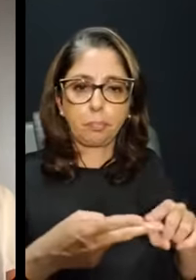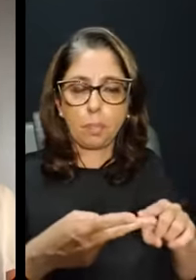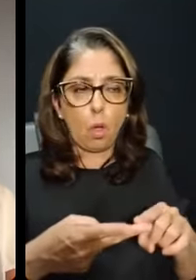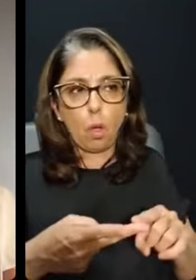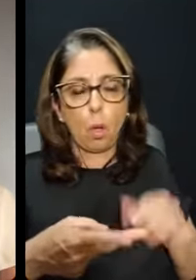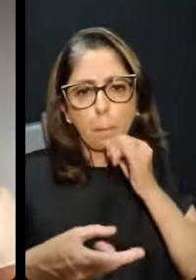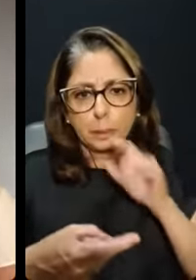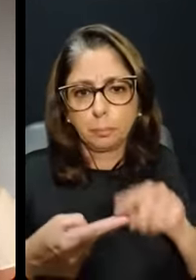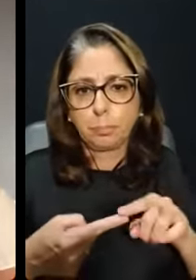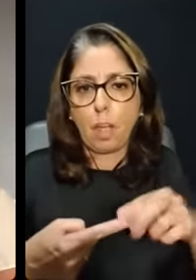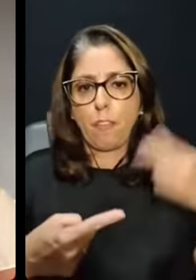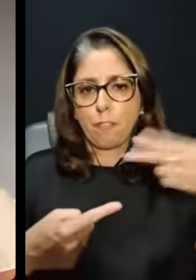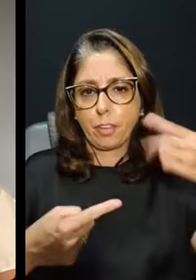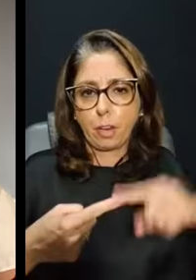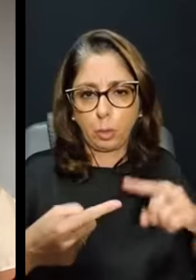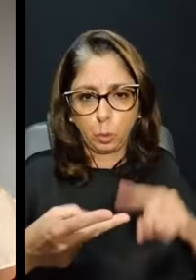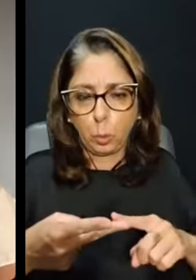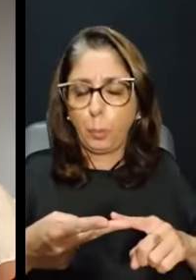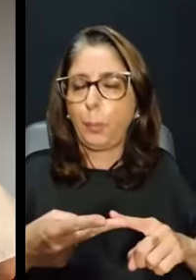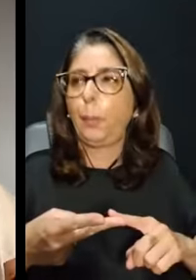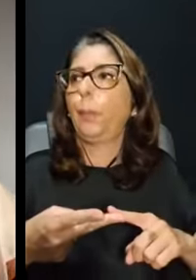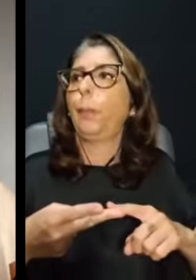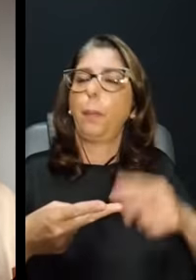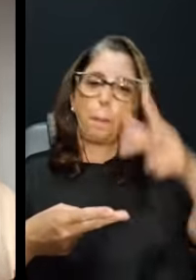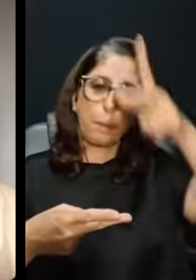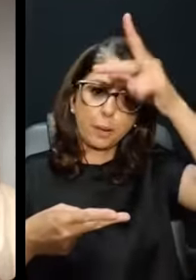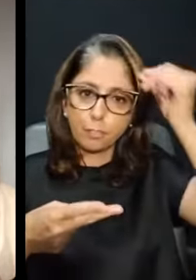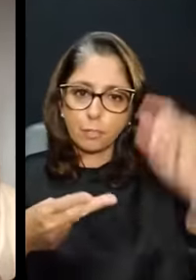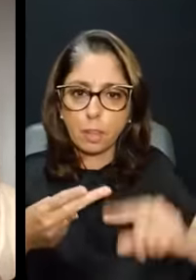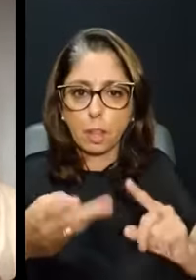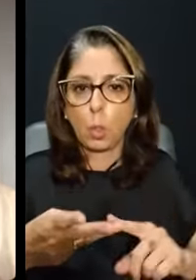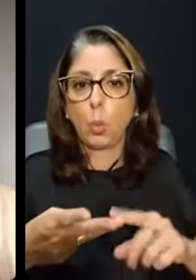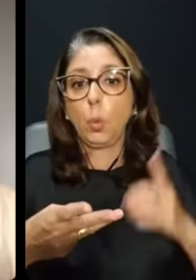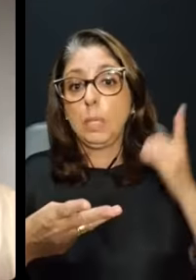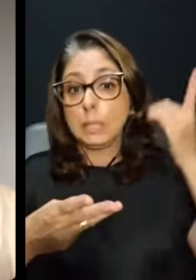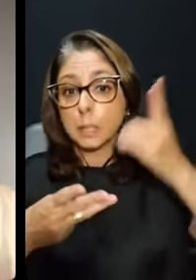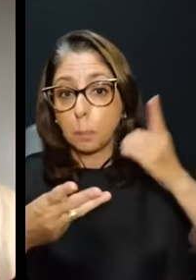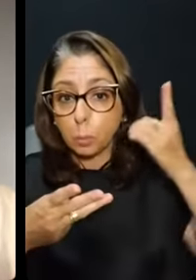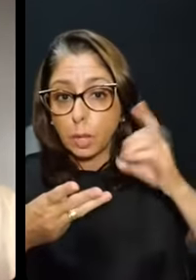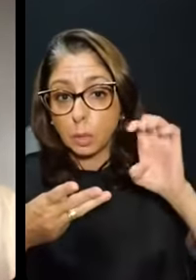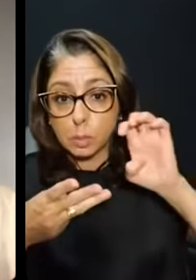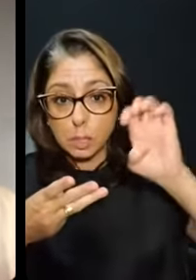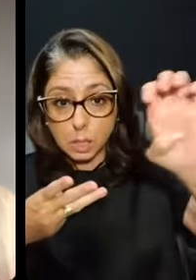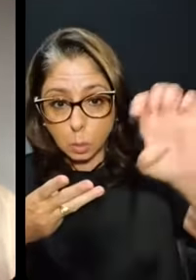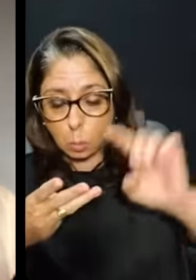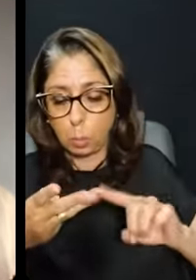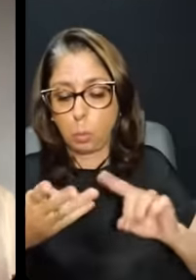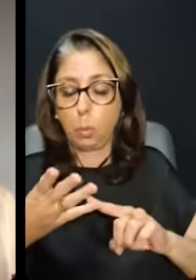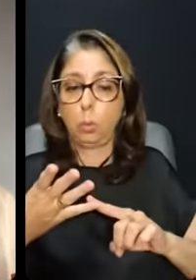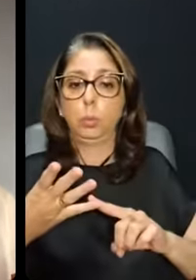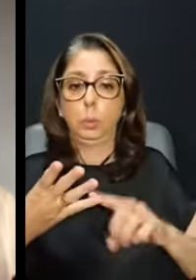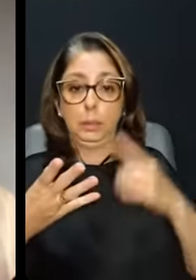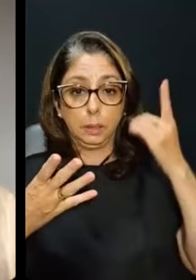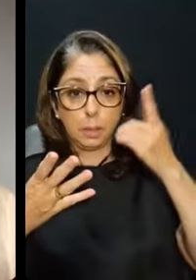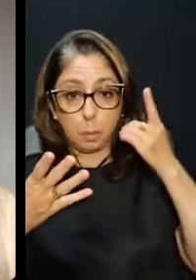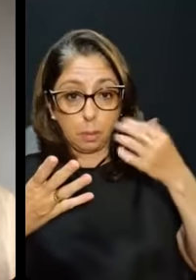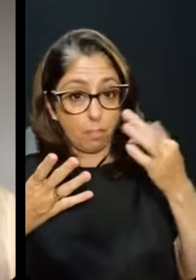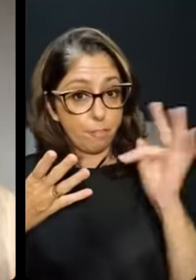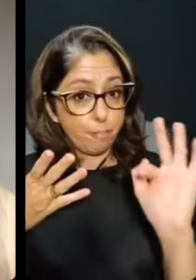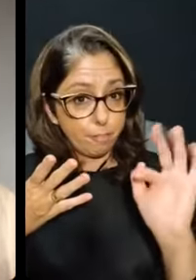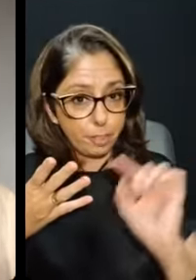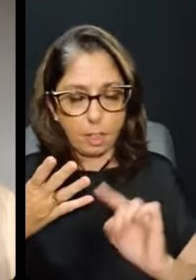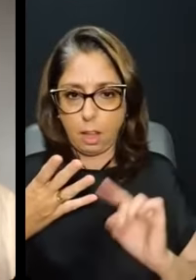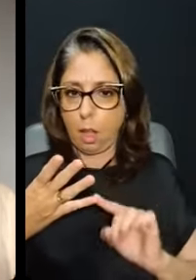determinado cargo ou chegar a um determinado lugar, a ter que usar um espaço de uma determinada forma. E isso faz com que ela